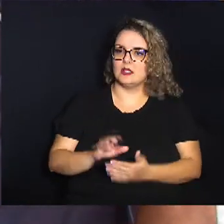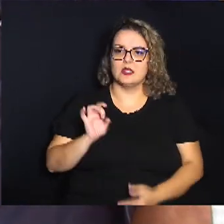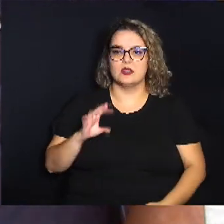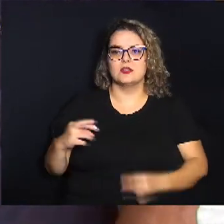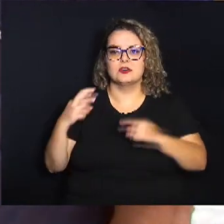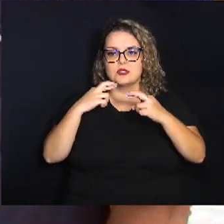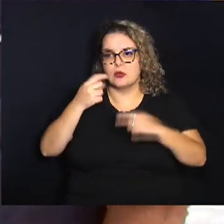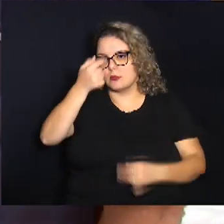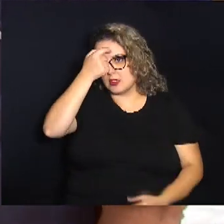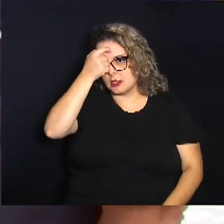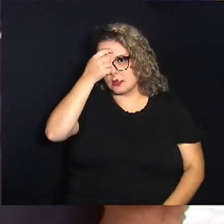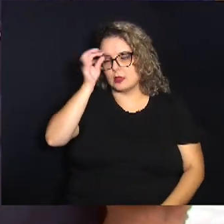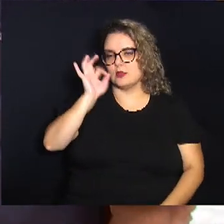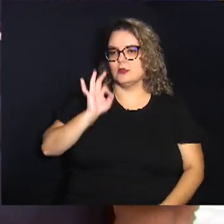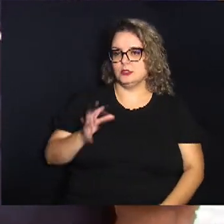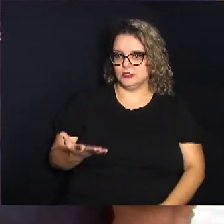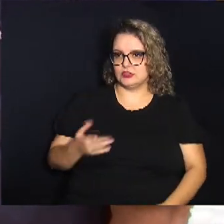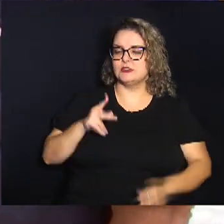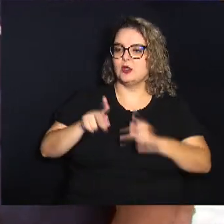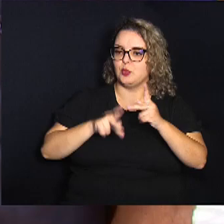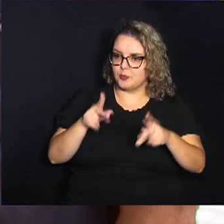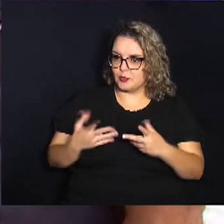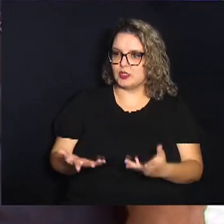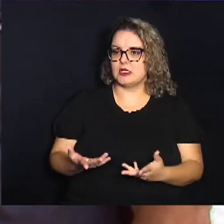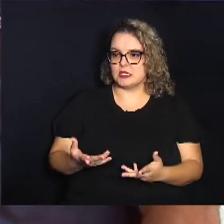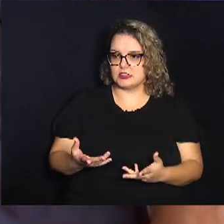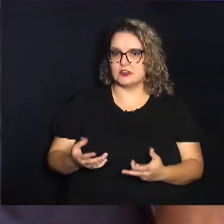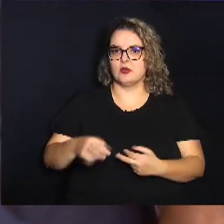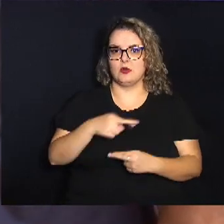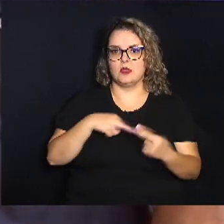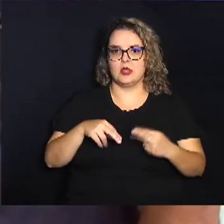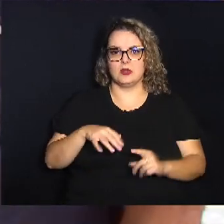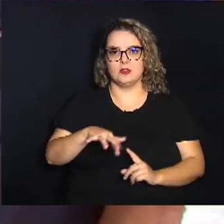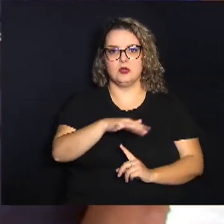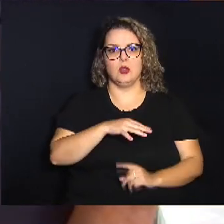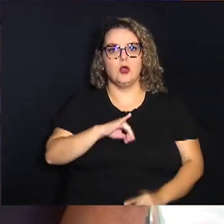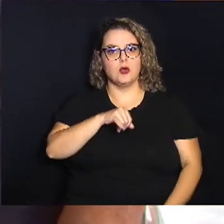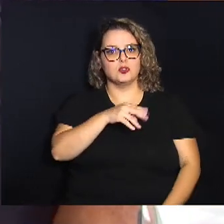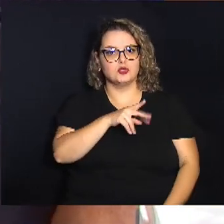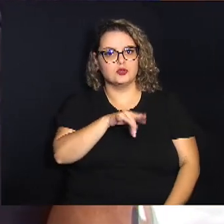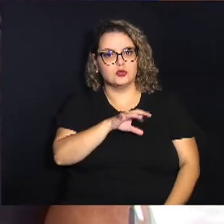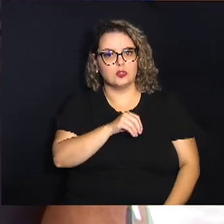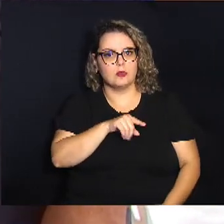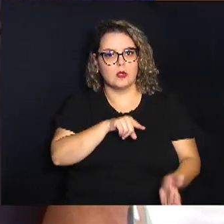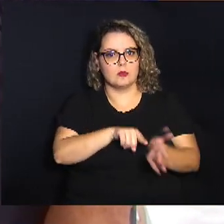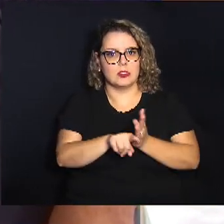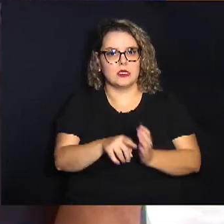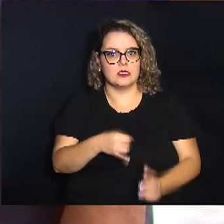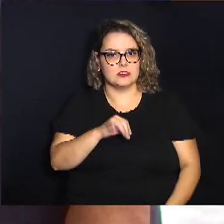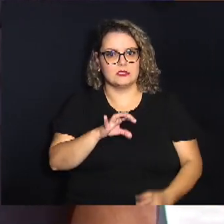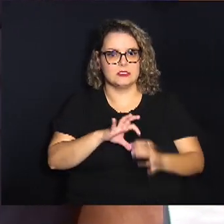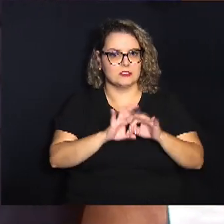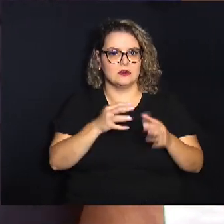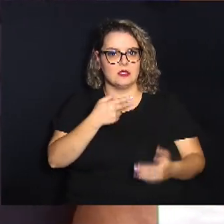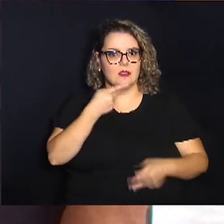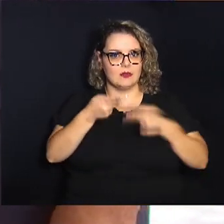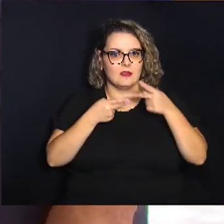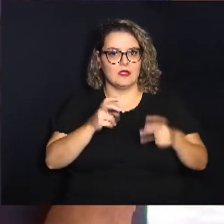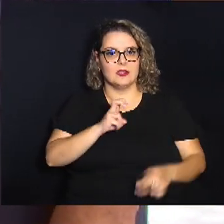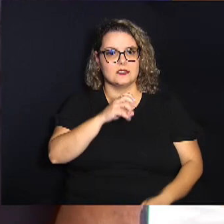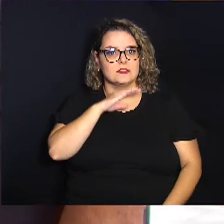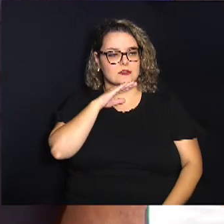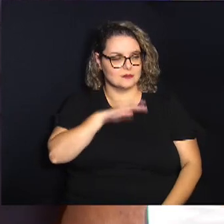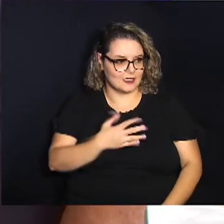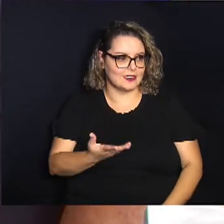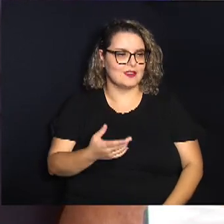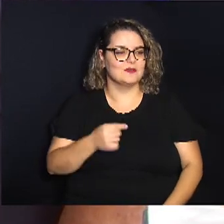conscientização mesmo da população em questão ao meio ambiente ô Júlio só mais uma pergunta se deixar eu fico falando até 5 horas da tarde aqui mas só